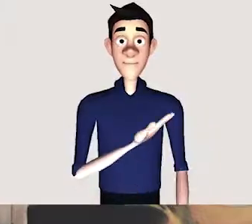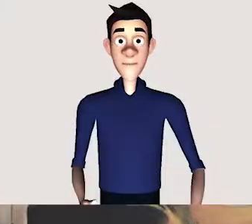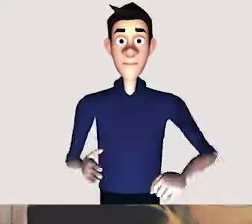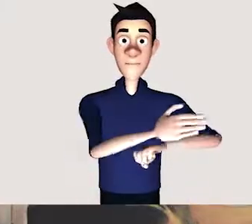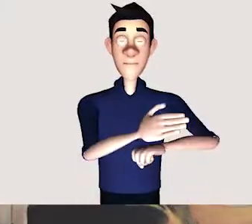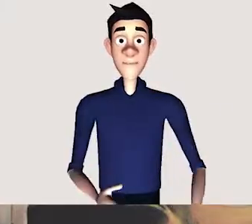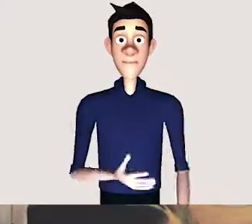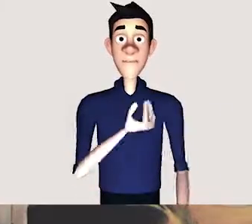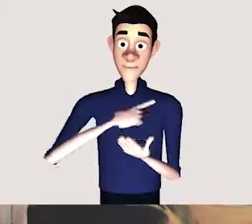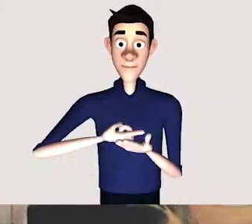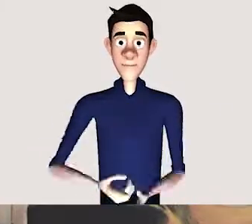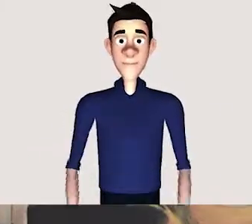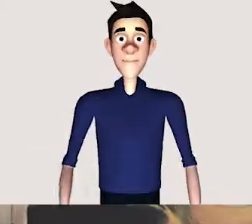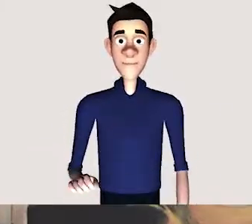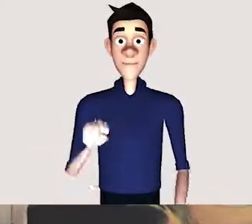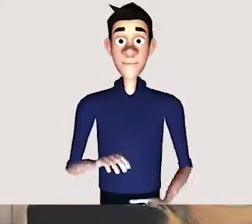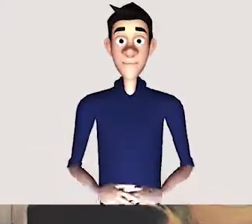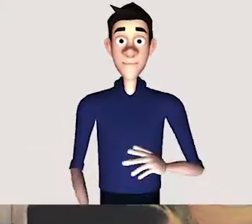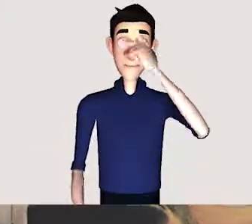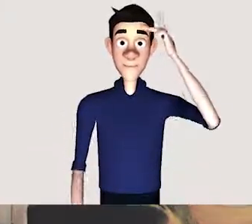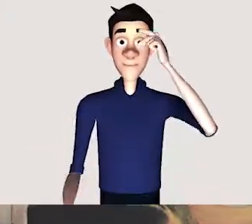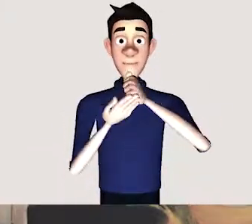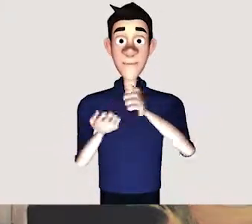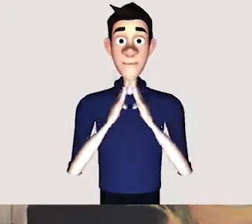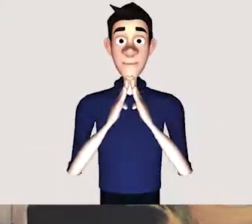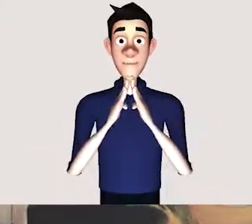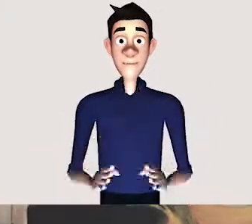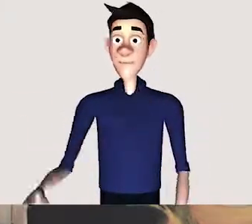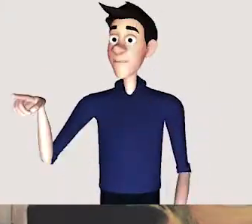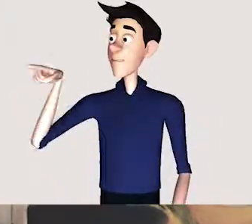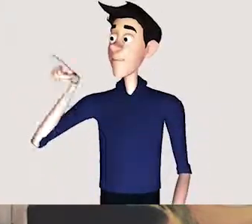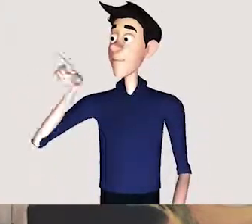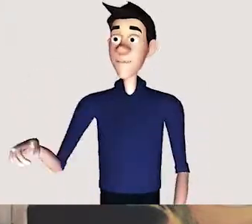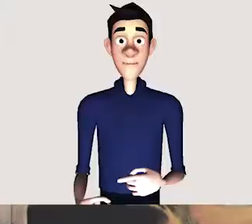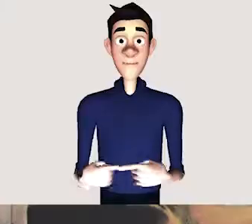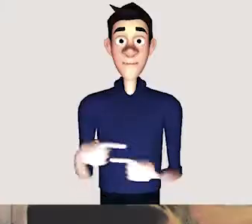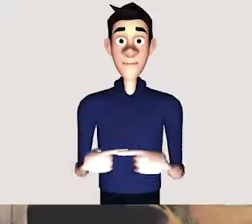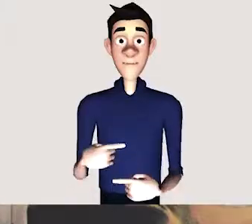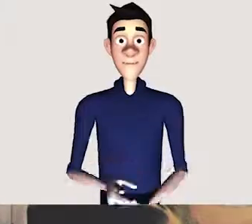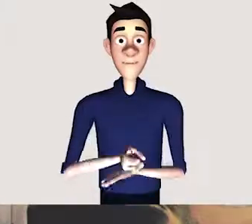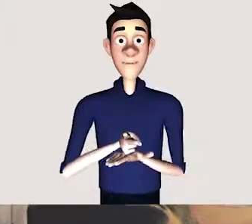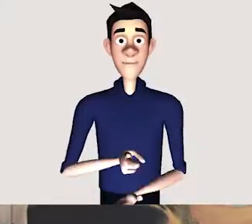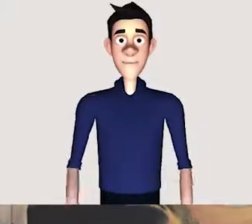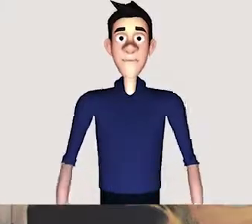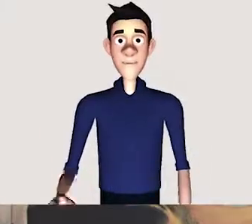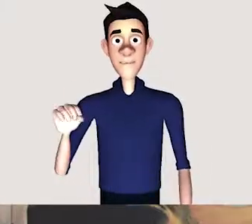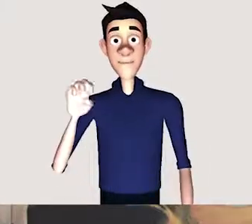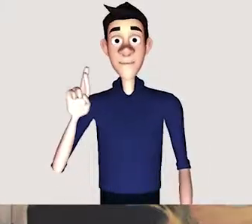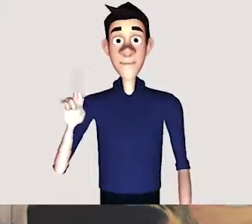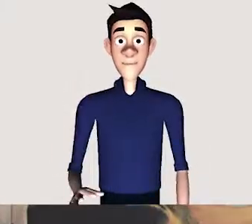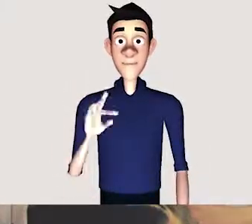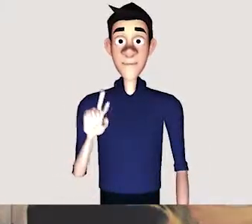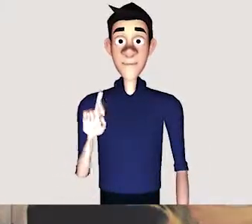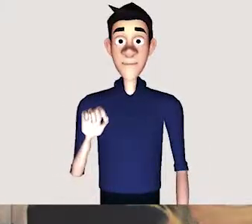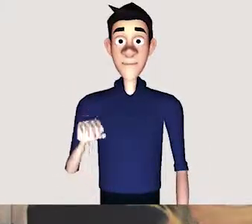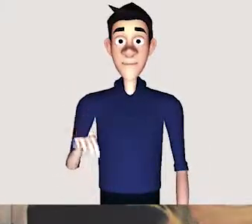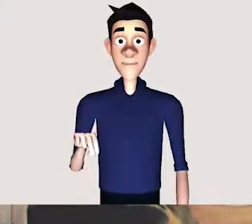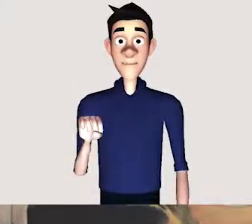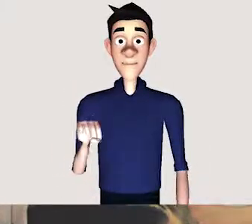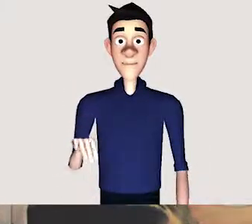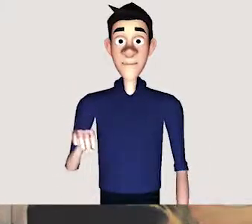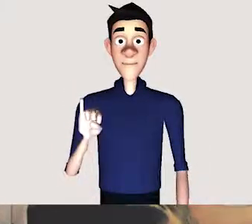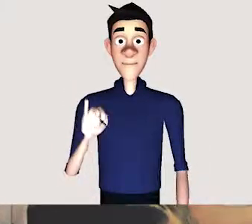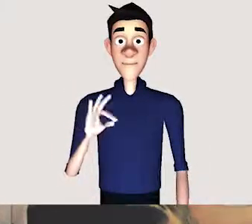diacronicamente, que não se transmite de um tempo para um outro tempo, mas que é criada aqui e agora, é criada